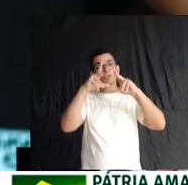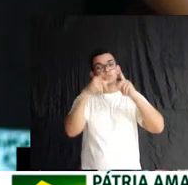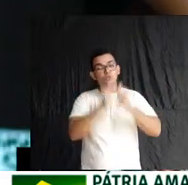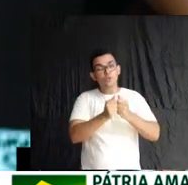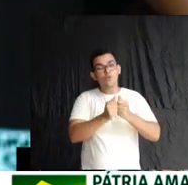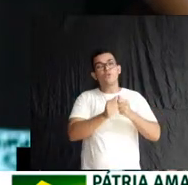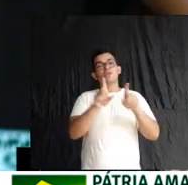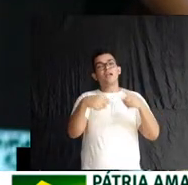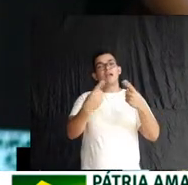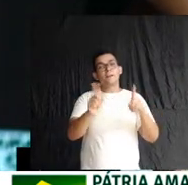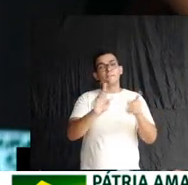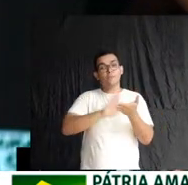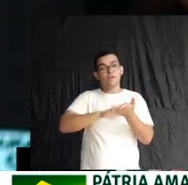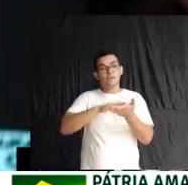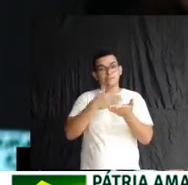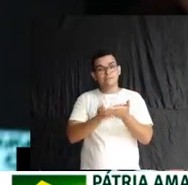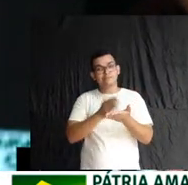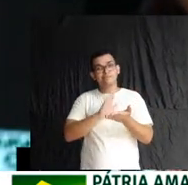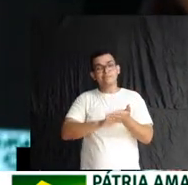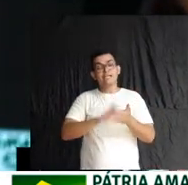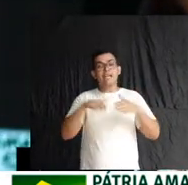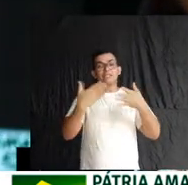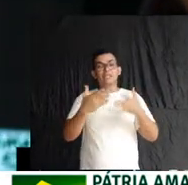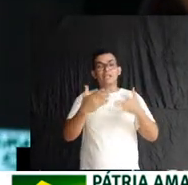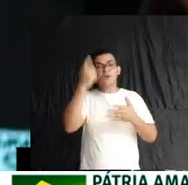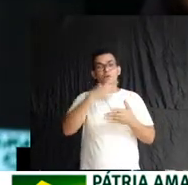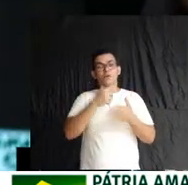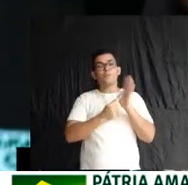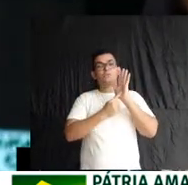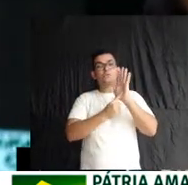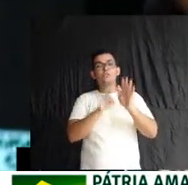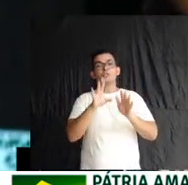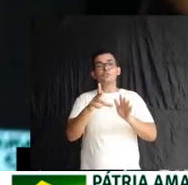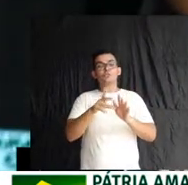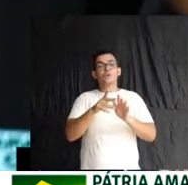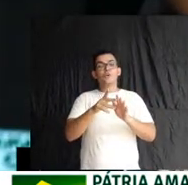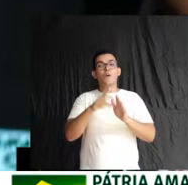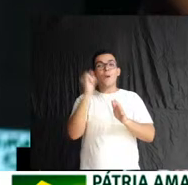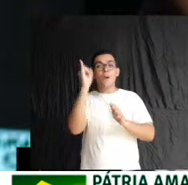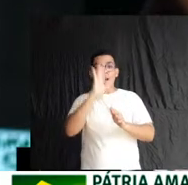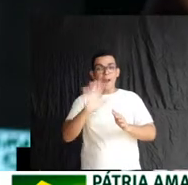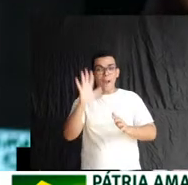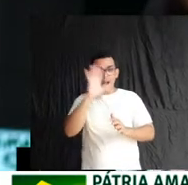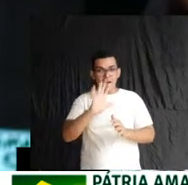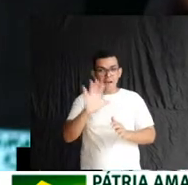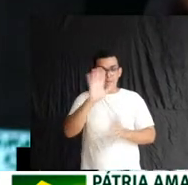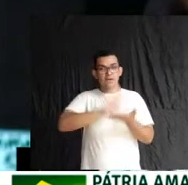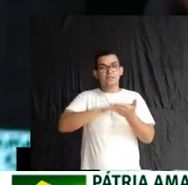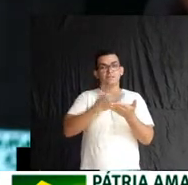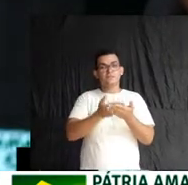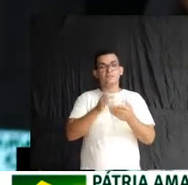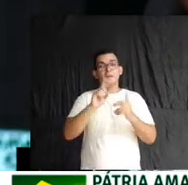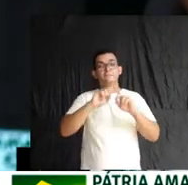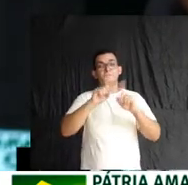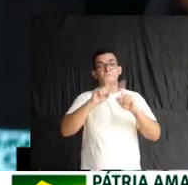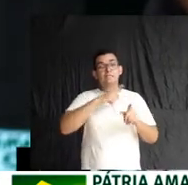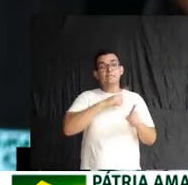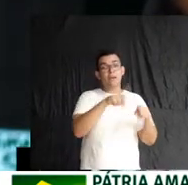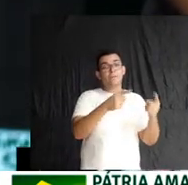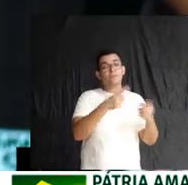Libras. Então, ele vai ficar na telinha, mas não vai traduzir as músicas que são em outra língua. Tudo